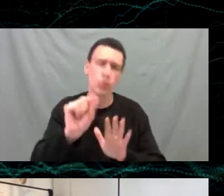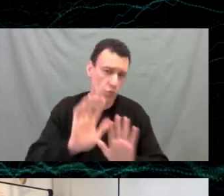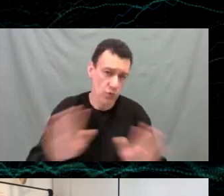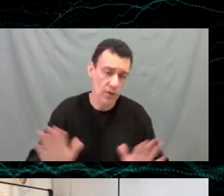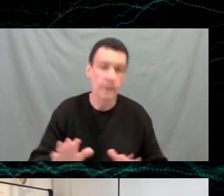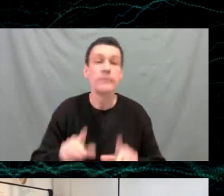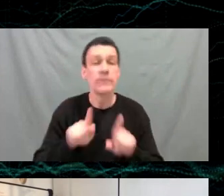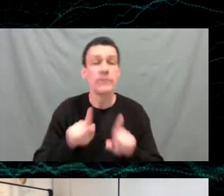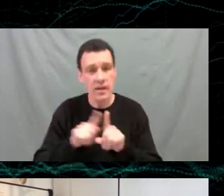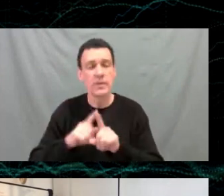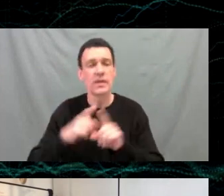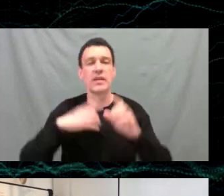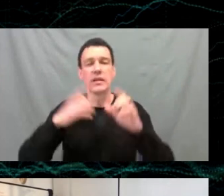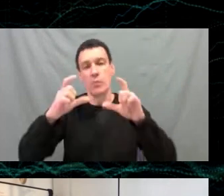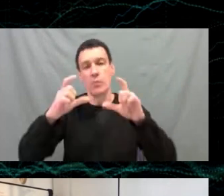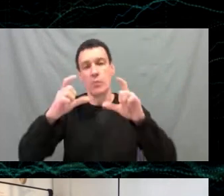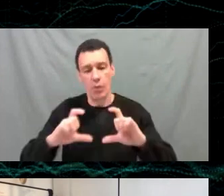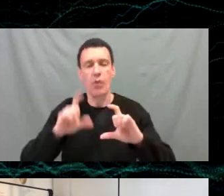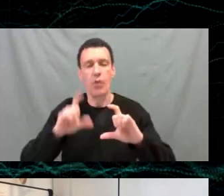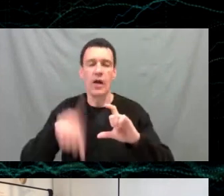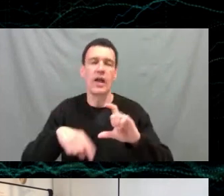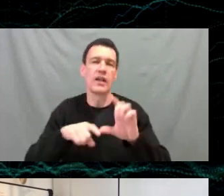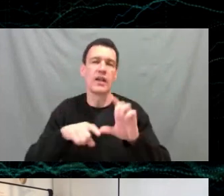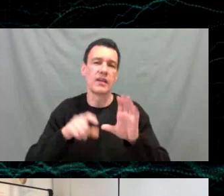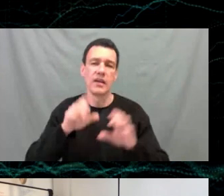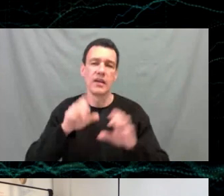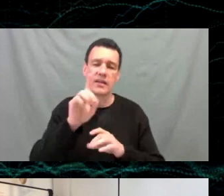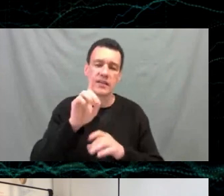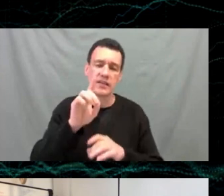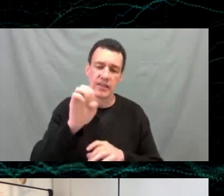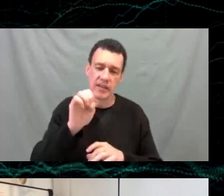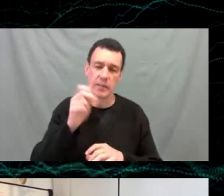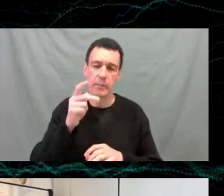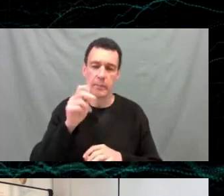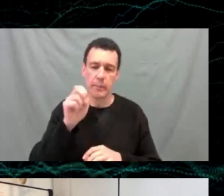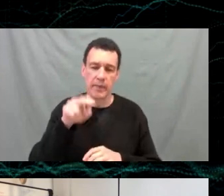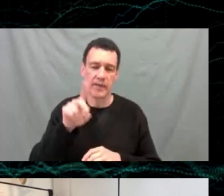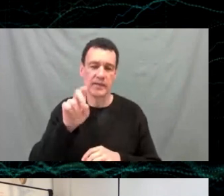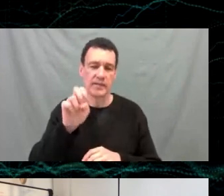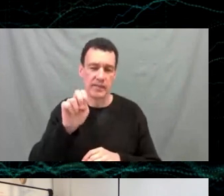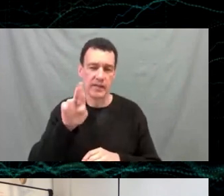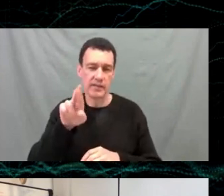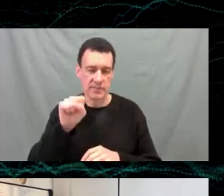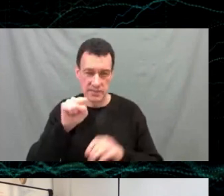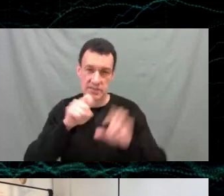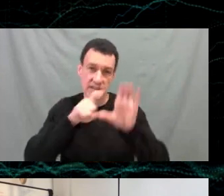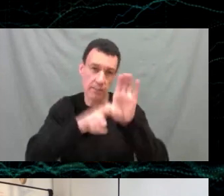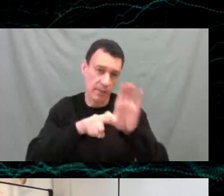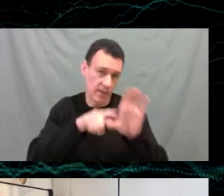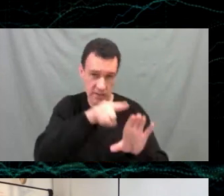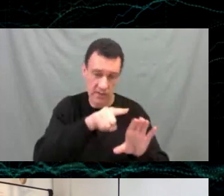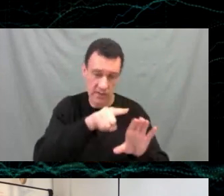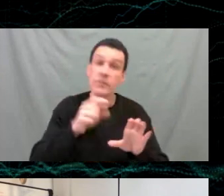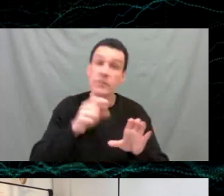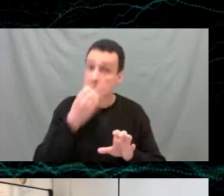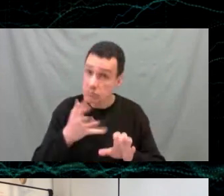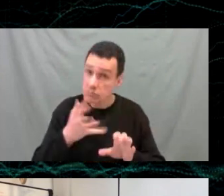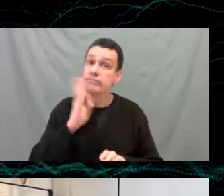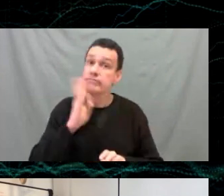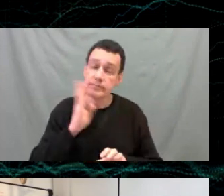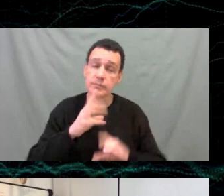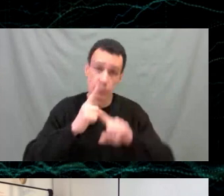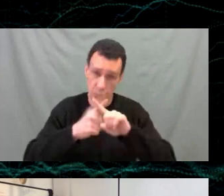gente tem um bloco de dependence aqui. E esse bloco de dependence também é outra coisa muito legal. Por quê? Antes da